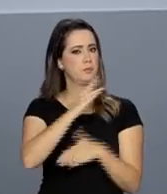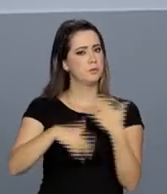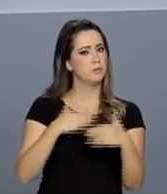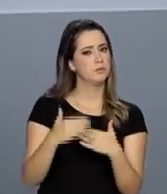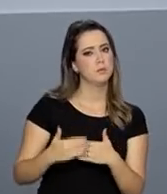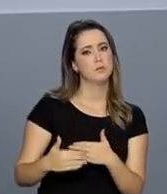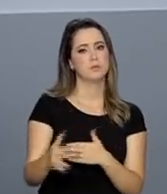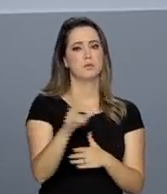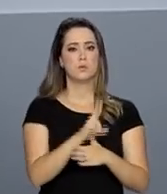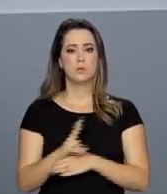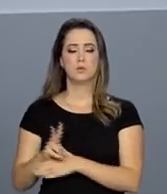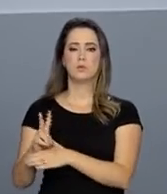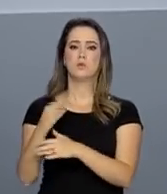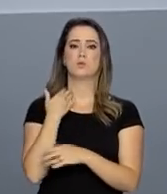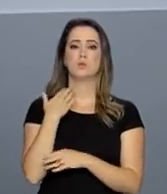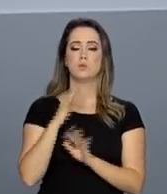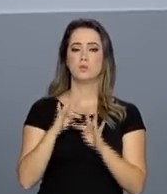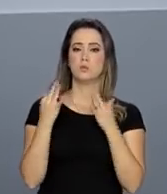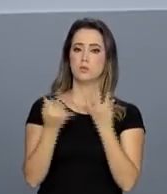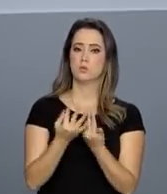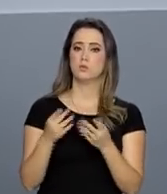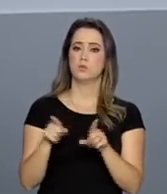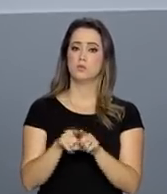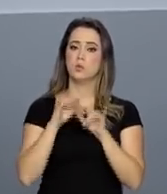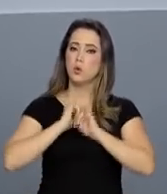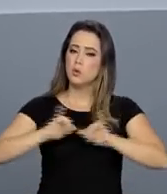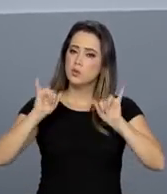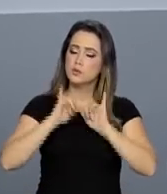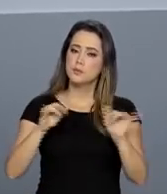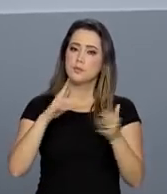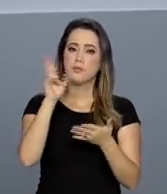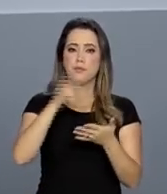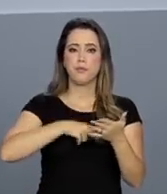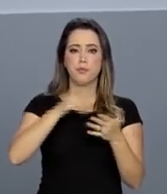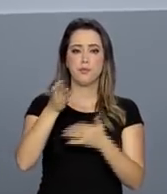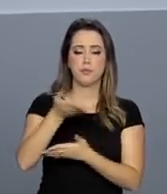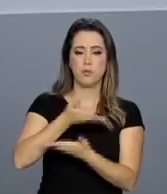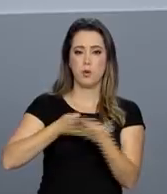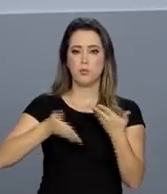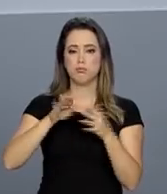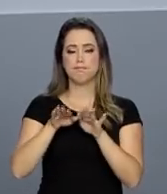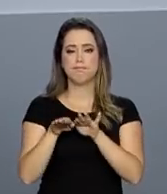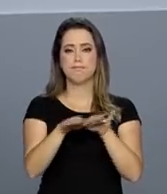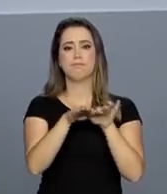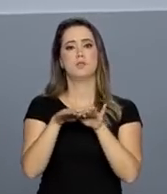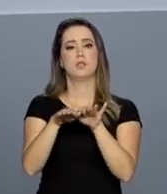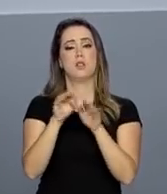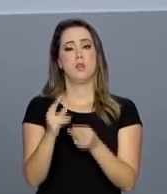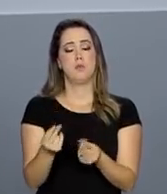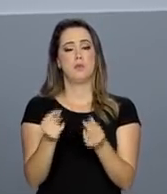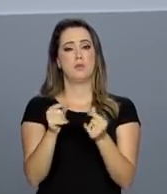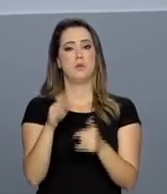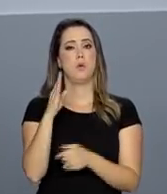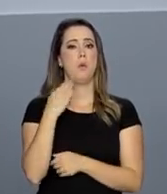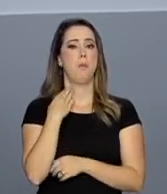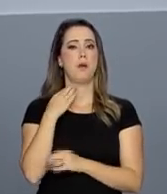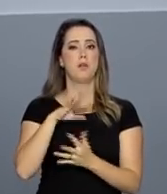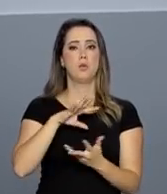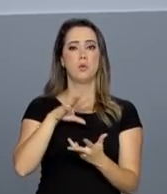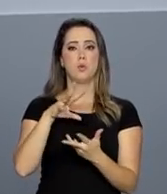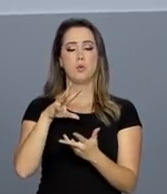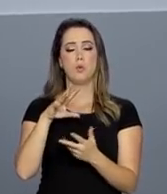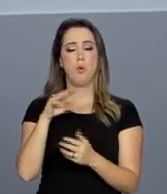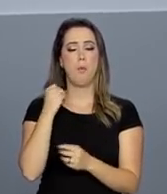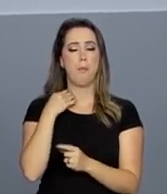avanço do crédito bancário para as famílias. Ao divulgar o relatório de estabilidade financeira, o BC destacou ainda que houve melhoria